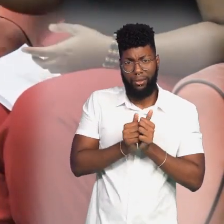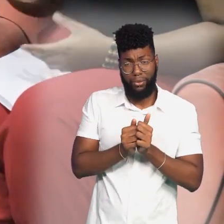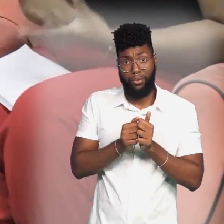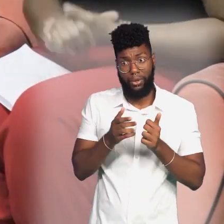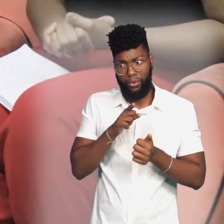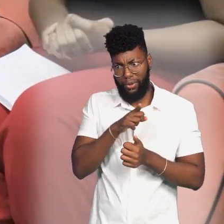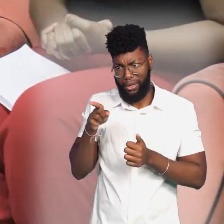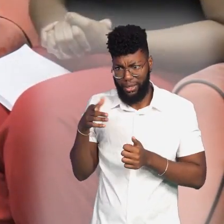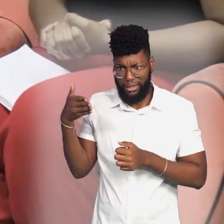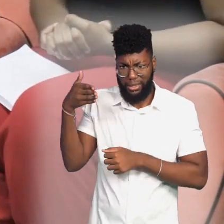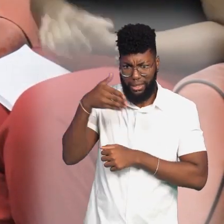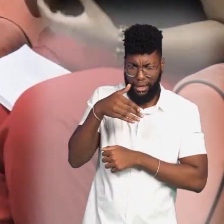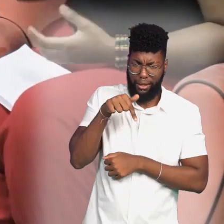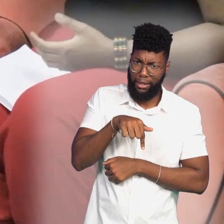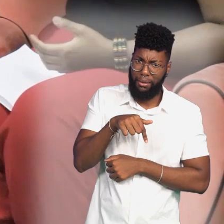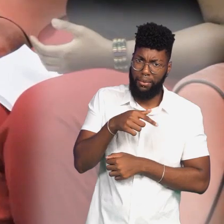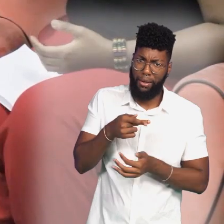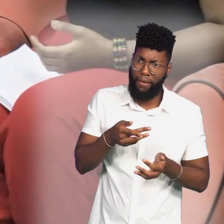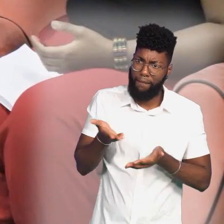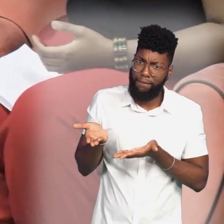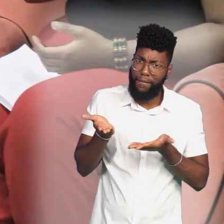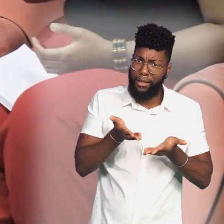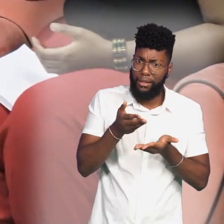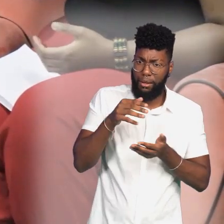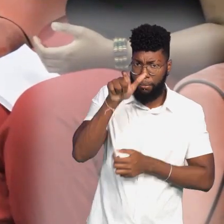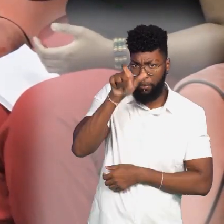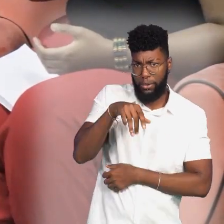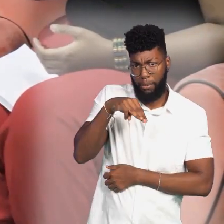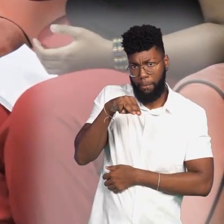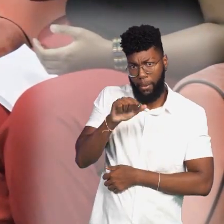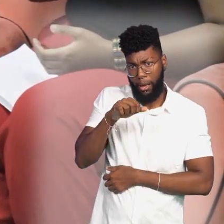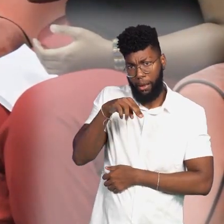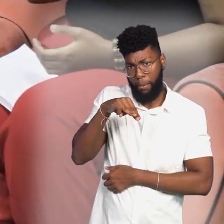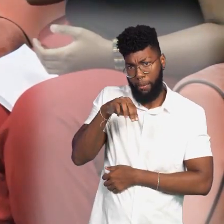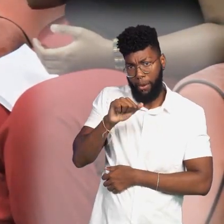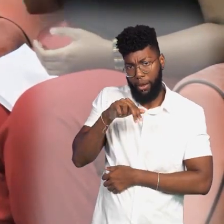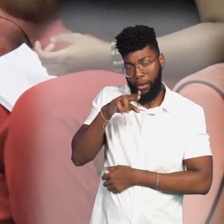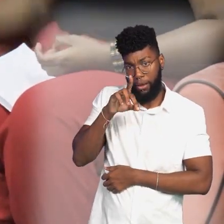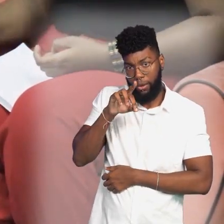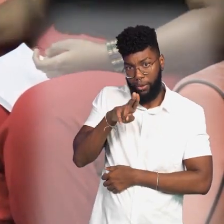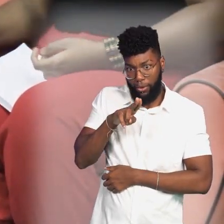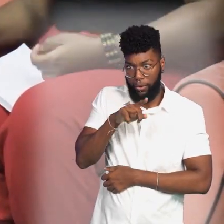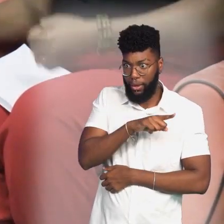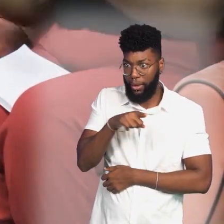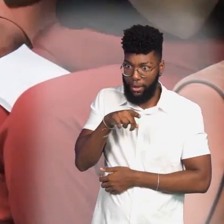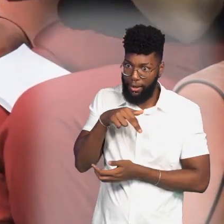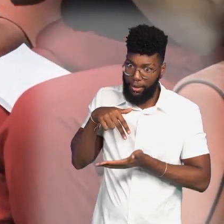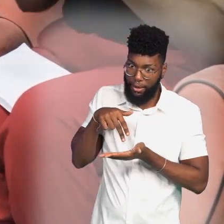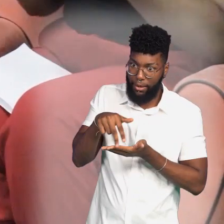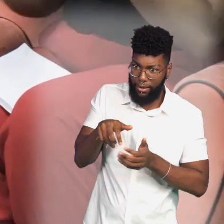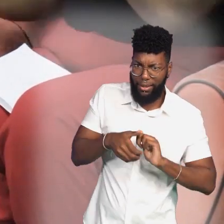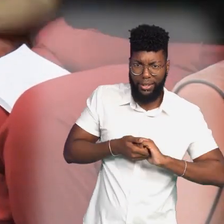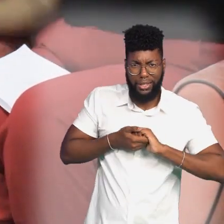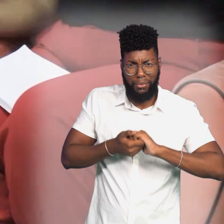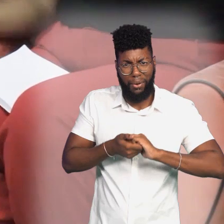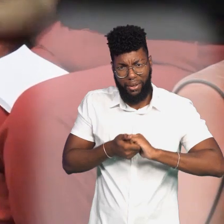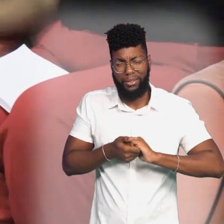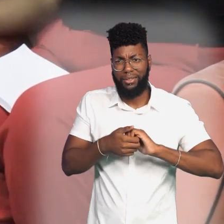aqui para visitar o Mamadou e queriam andar com o Mamadou de mão dada. E o Mamadou teve que explicar que...